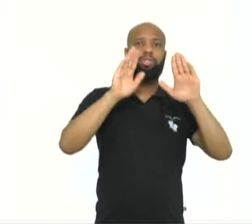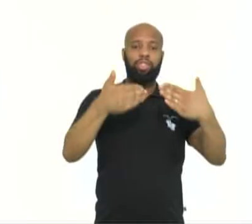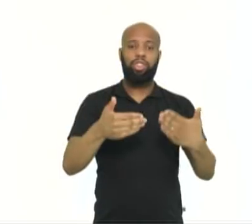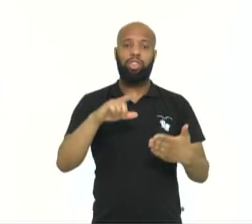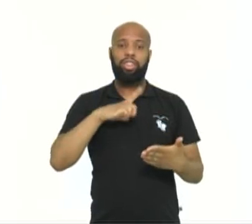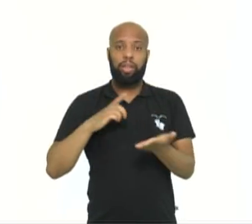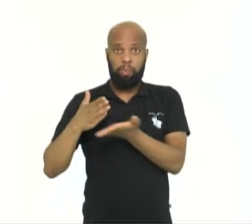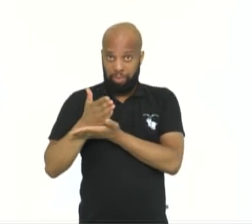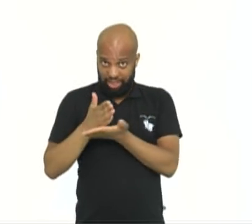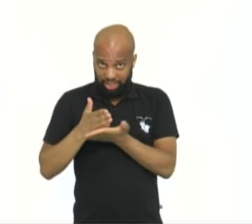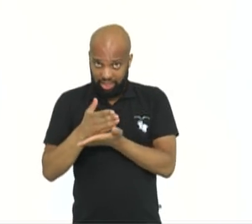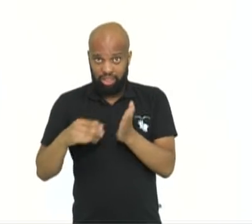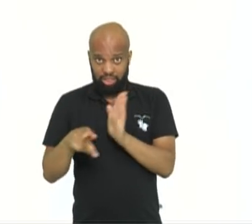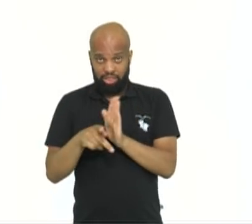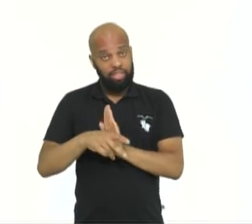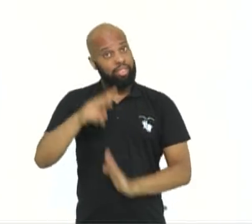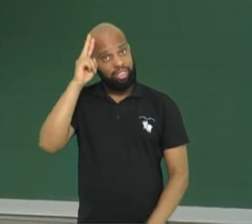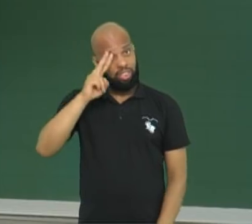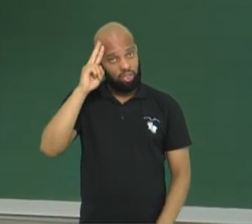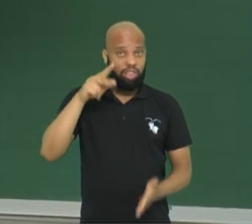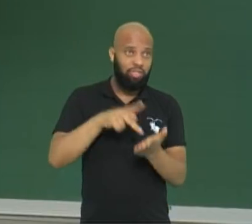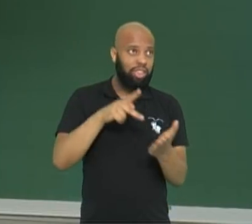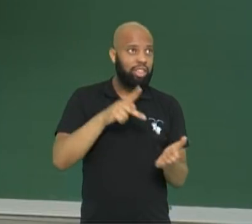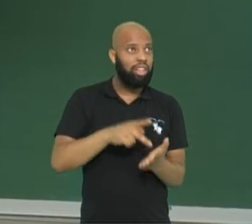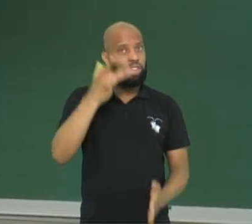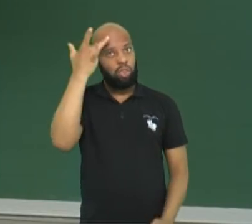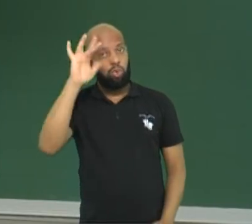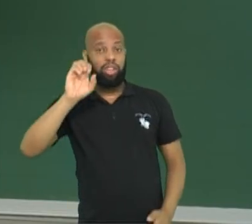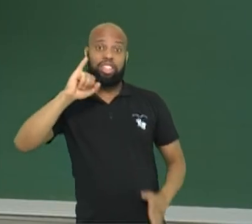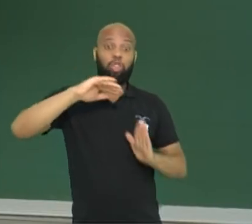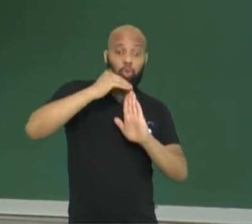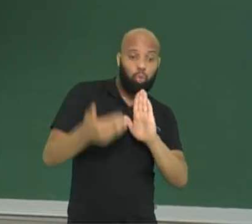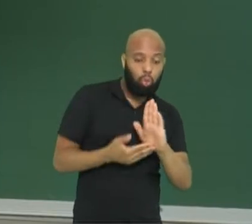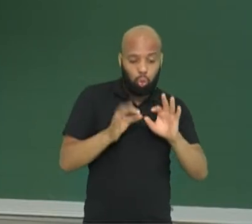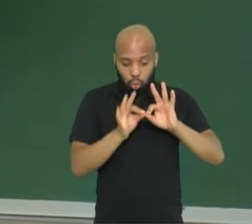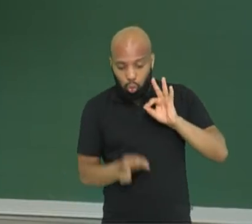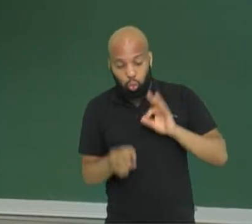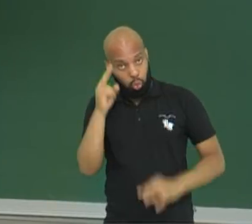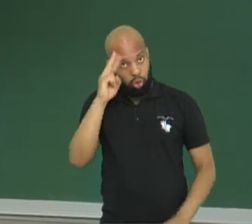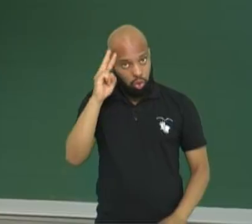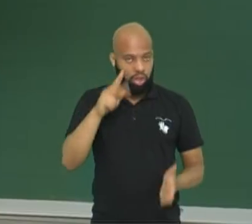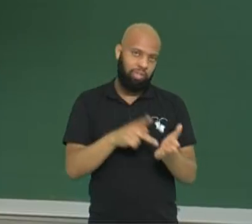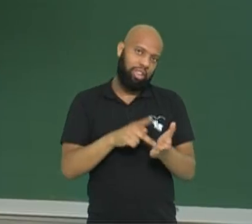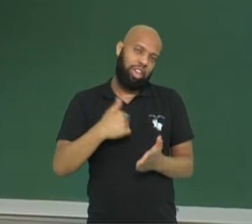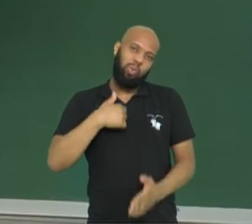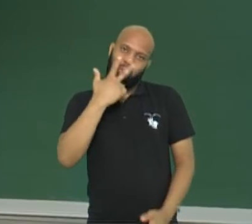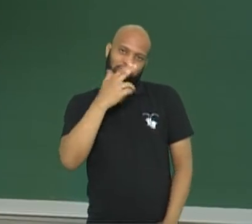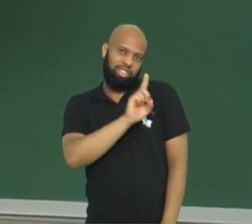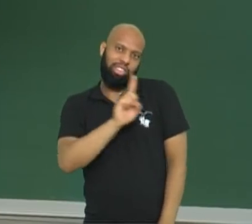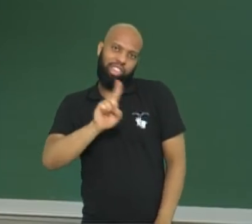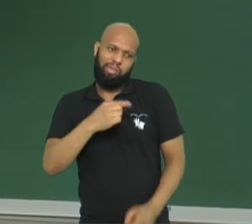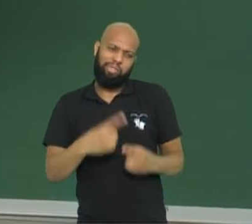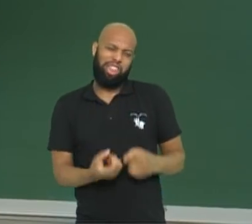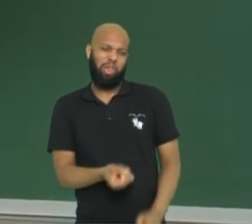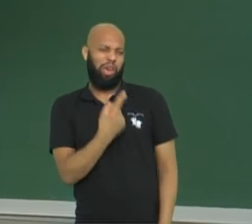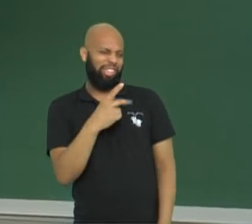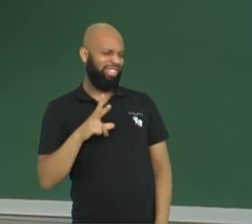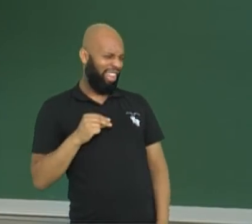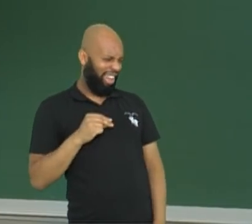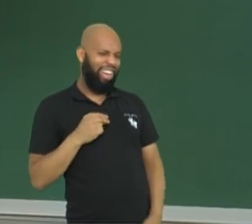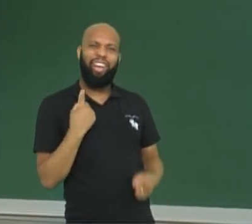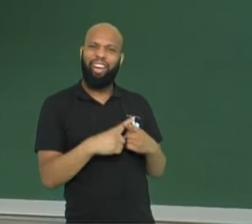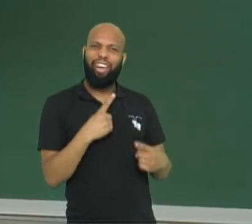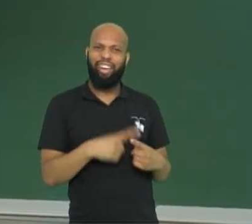do causo é real, né? Nós não sabemos se todo o caos é real, provavelmente não, né? É um pouco absurdo,